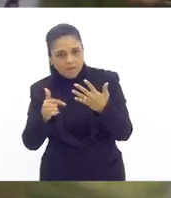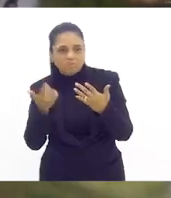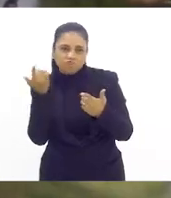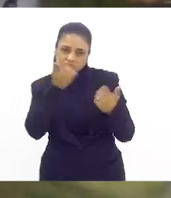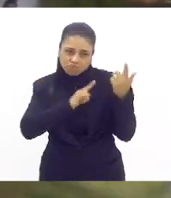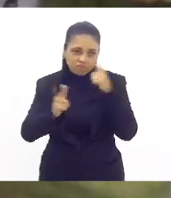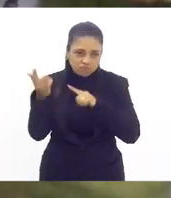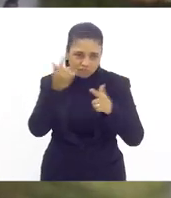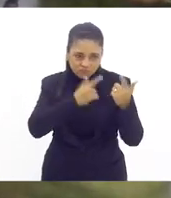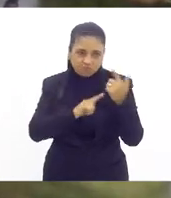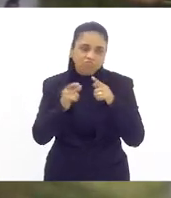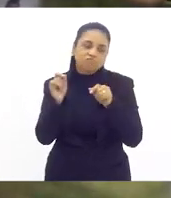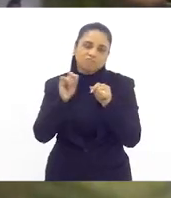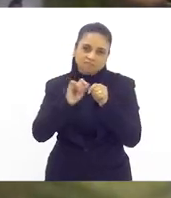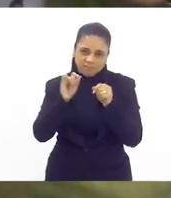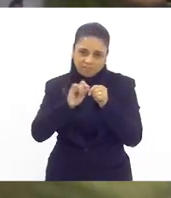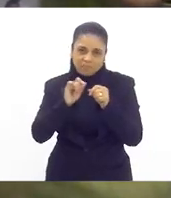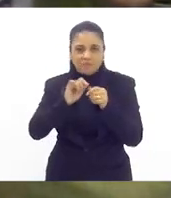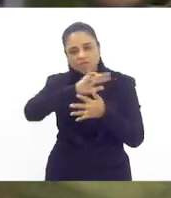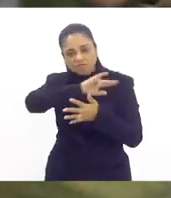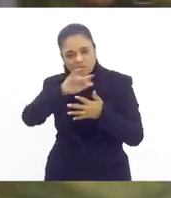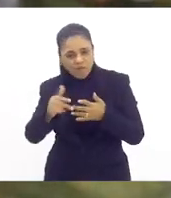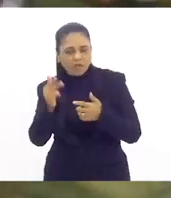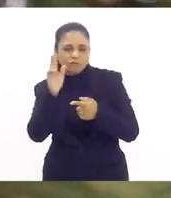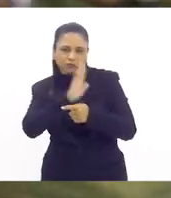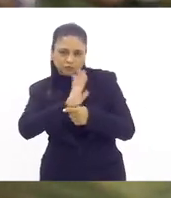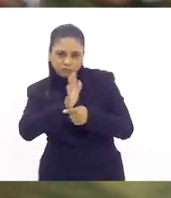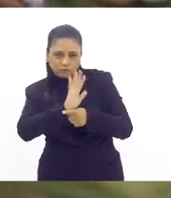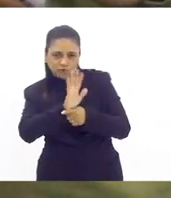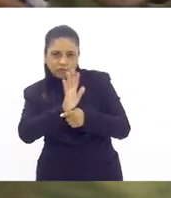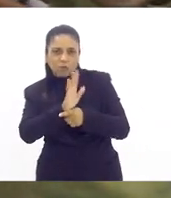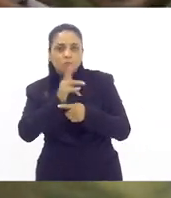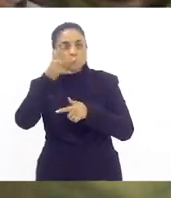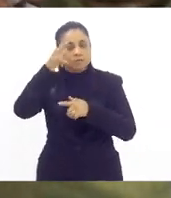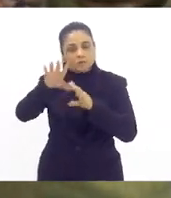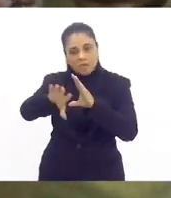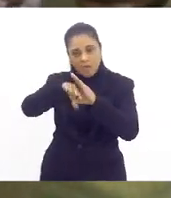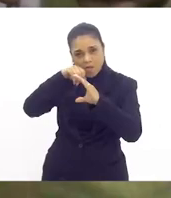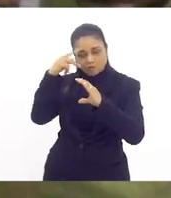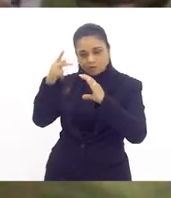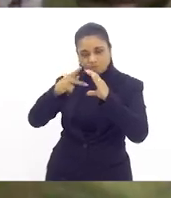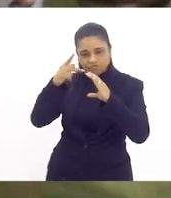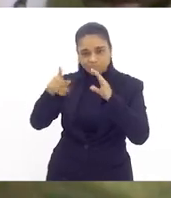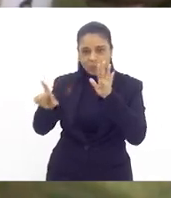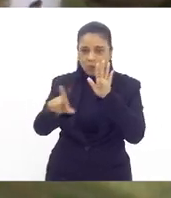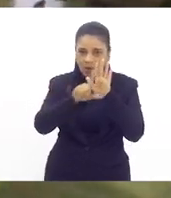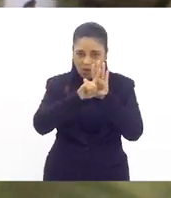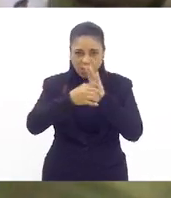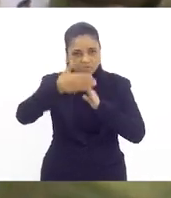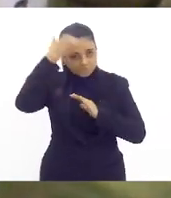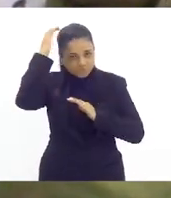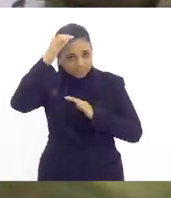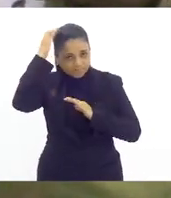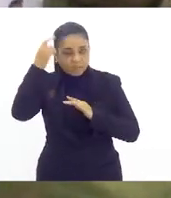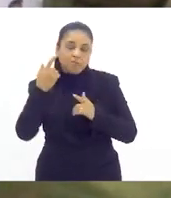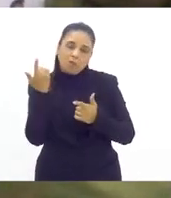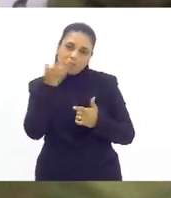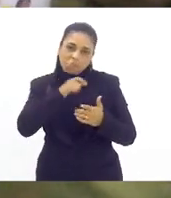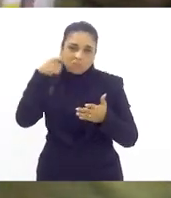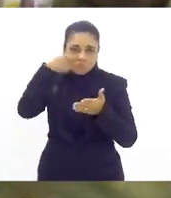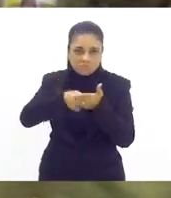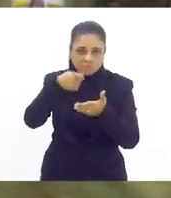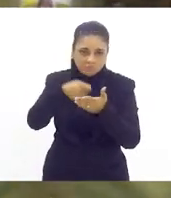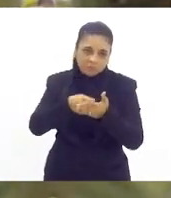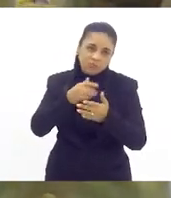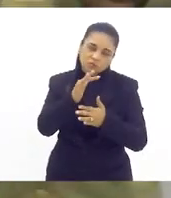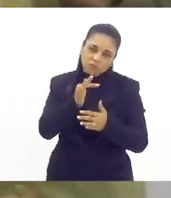conseguir realizar diversos filmes diversas obras audiovisuais com essa lei e a gente também precisa garantir que eles possam